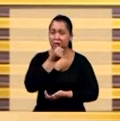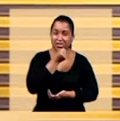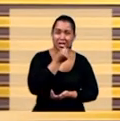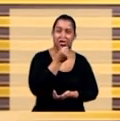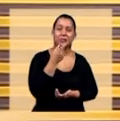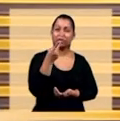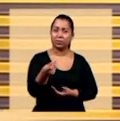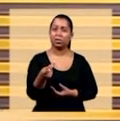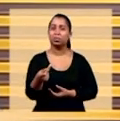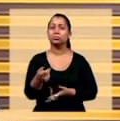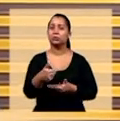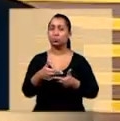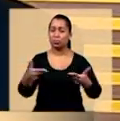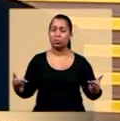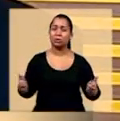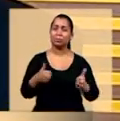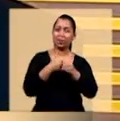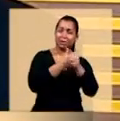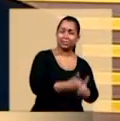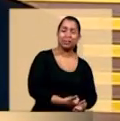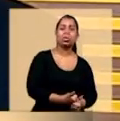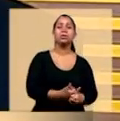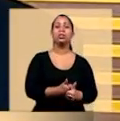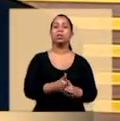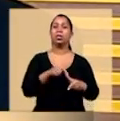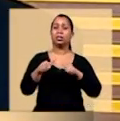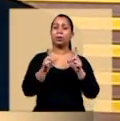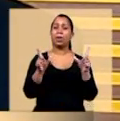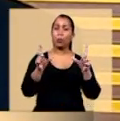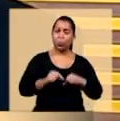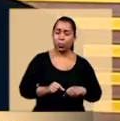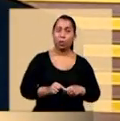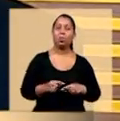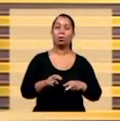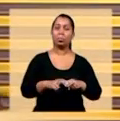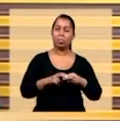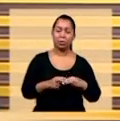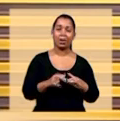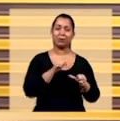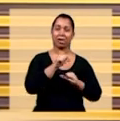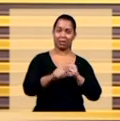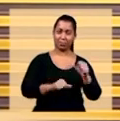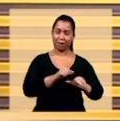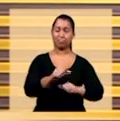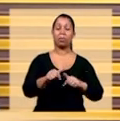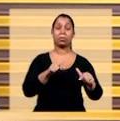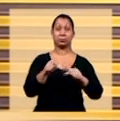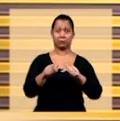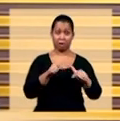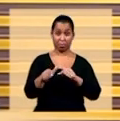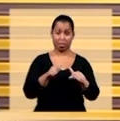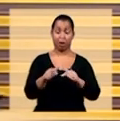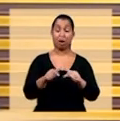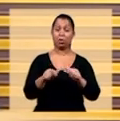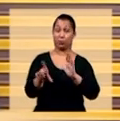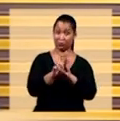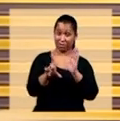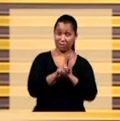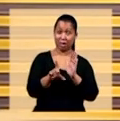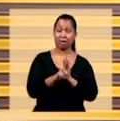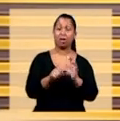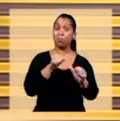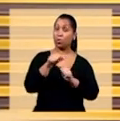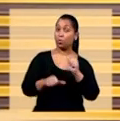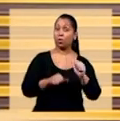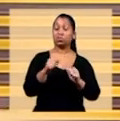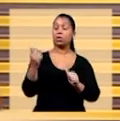reportagens falando que o número de ações por assédio na Justiça do Trabalho caiu, porque depois da reforma trabalhista teve uma modificação.